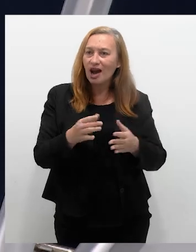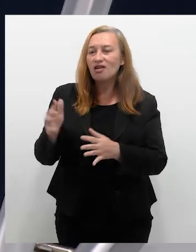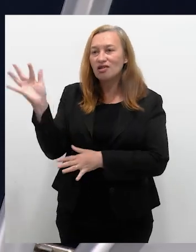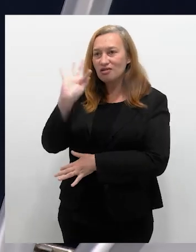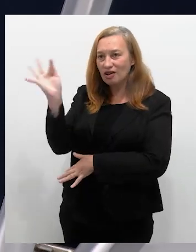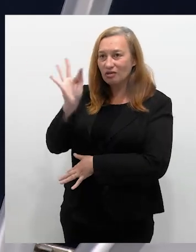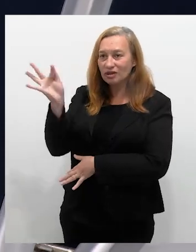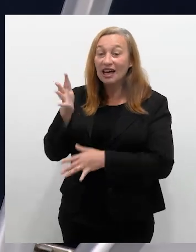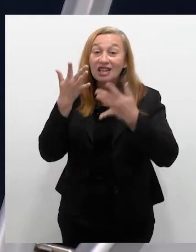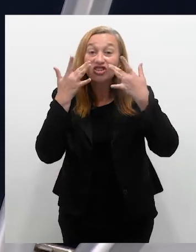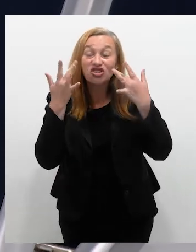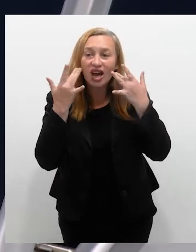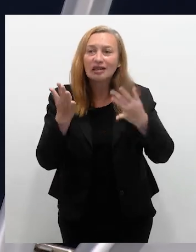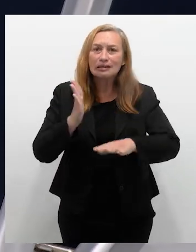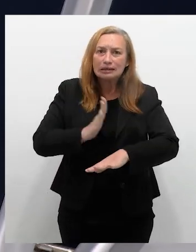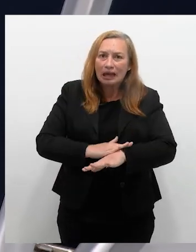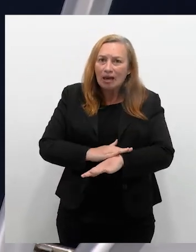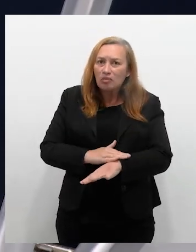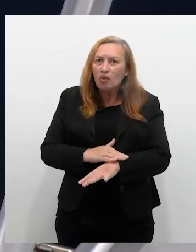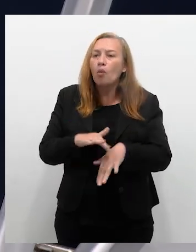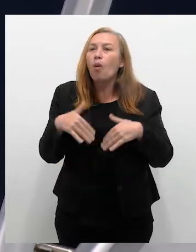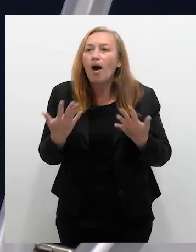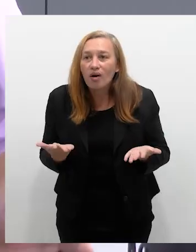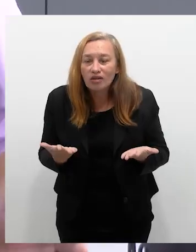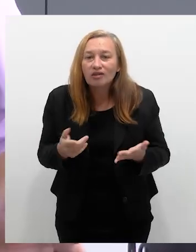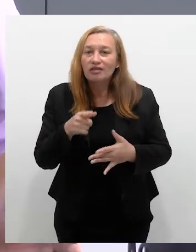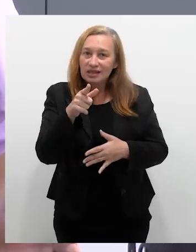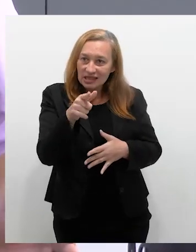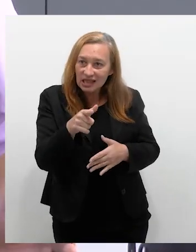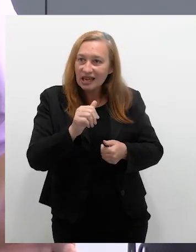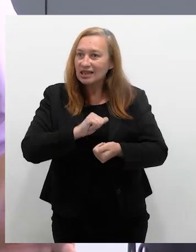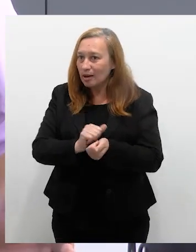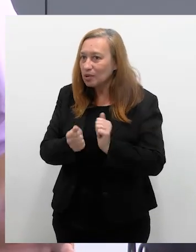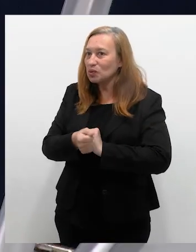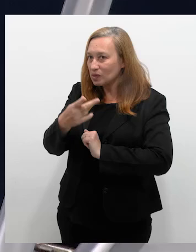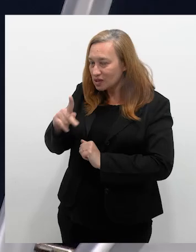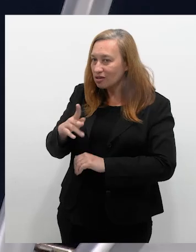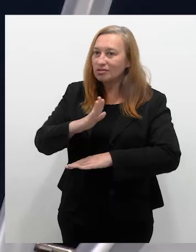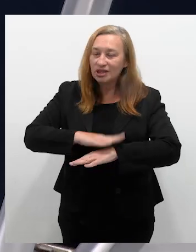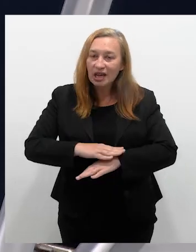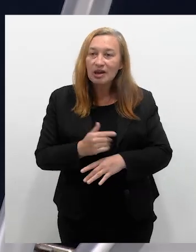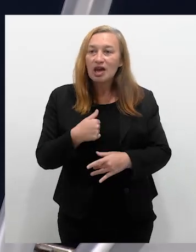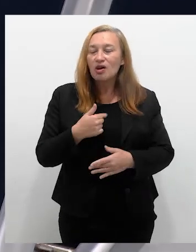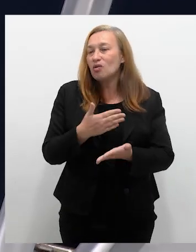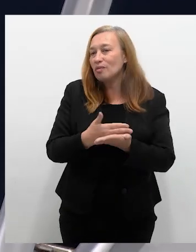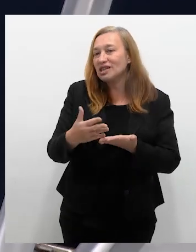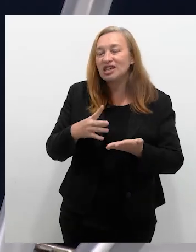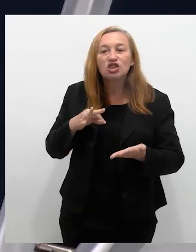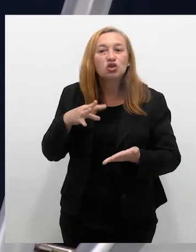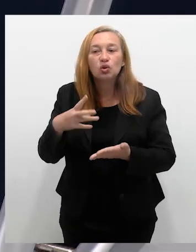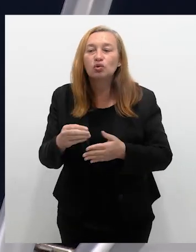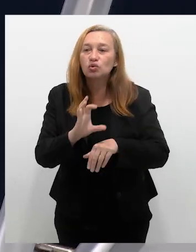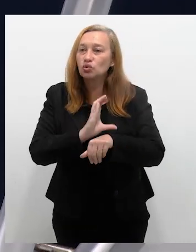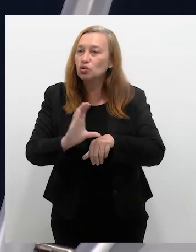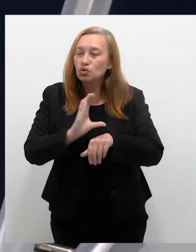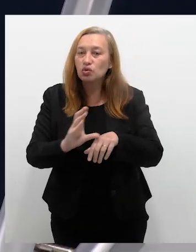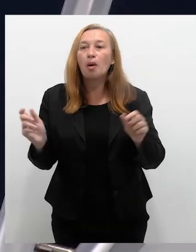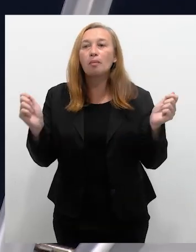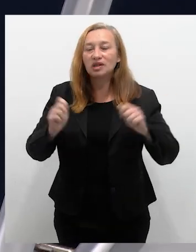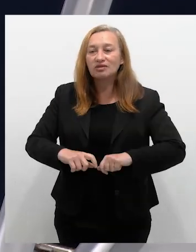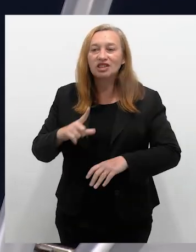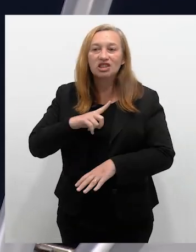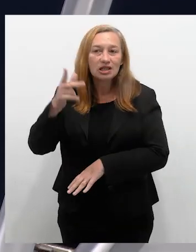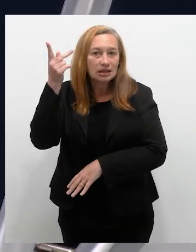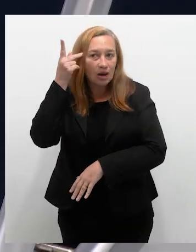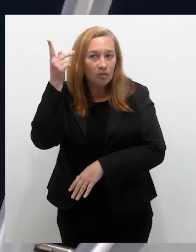eu ainda queria fazer teatro. Com que tempo, né? Você fez o seu tempo. Eu fiz o meu tempo. Eu comecei fazendo todos os cursos possíveis que